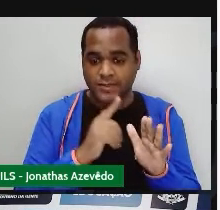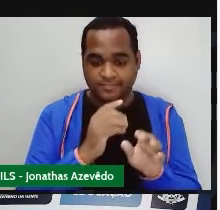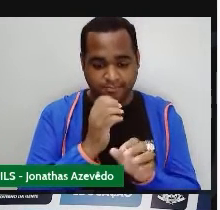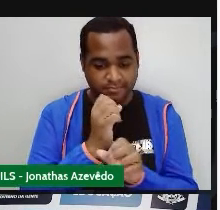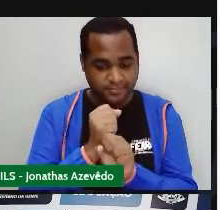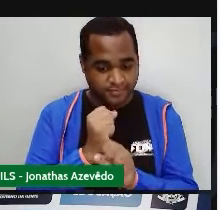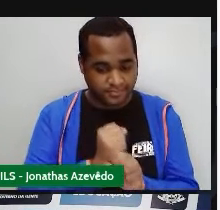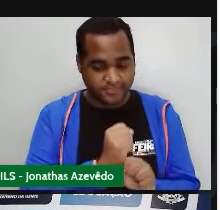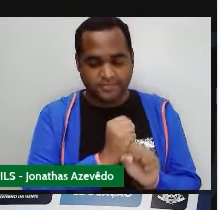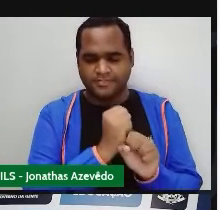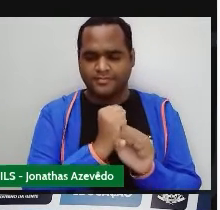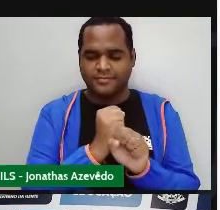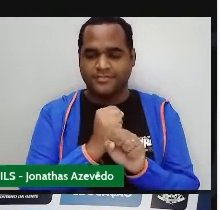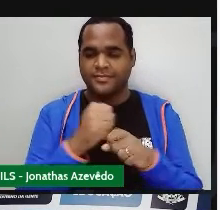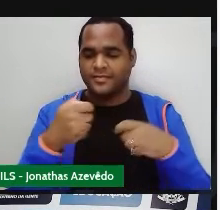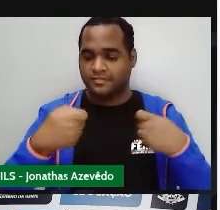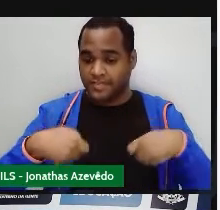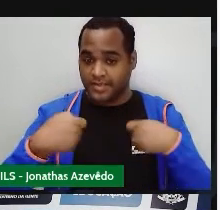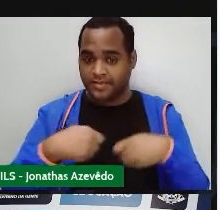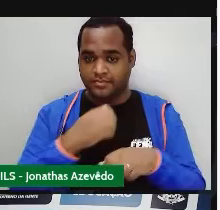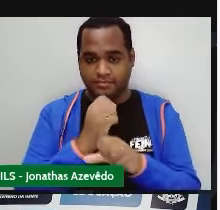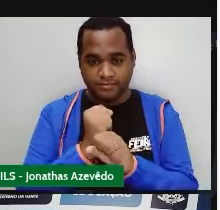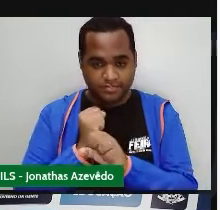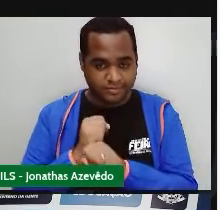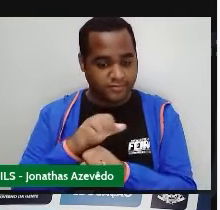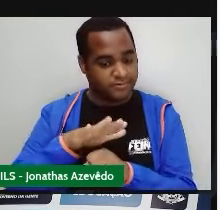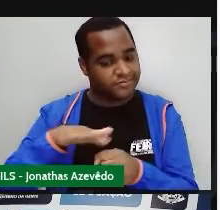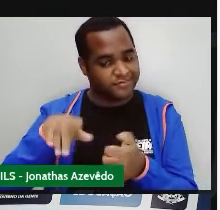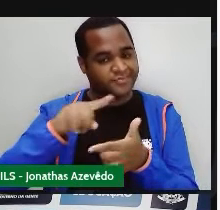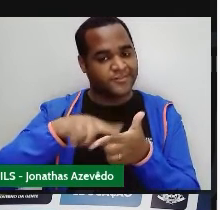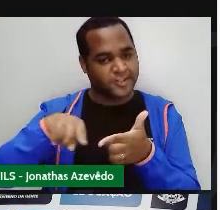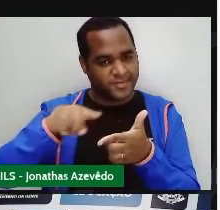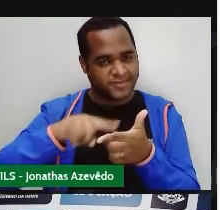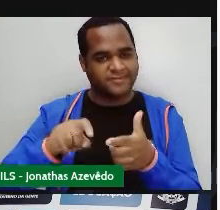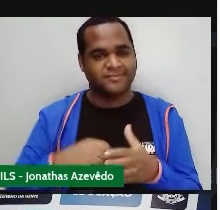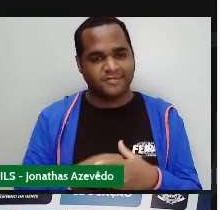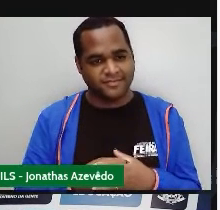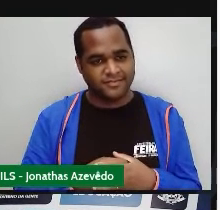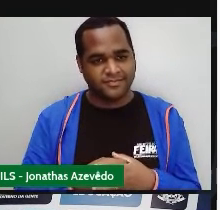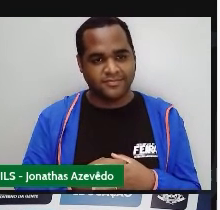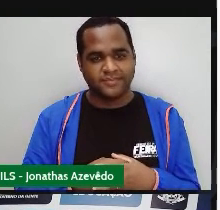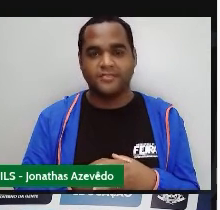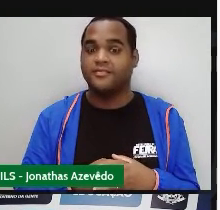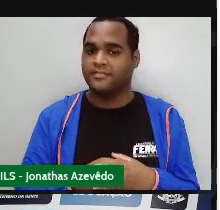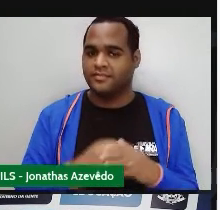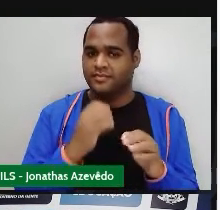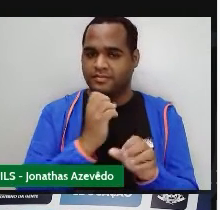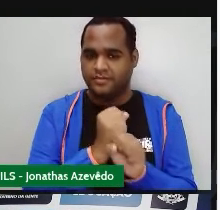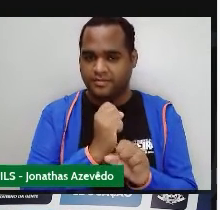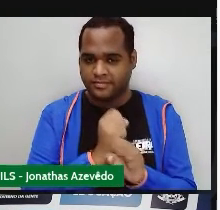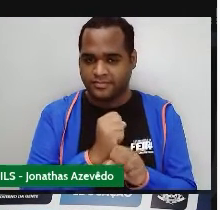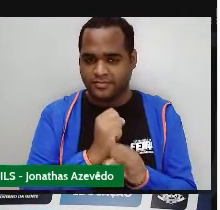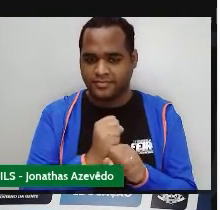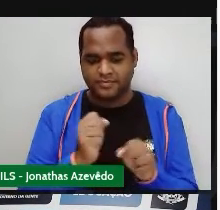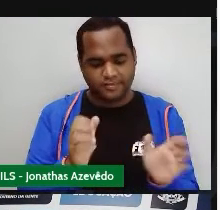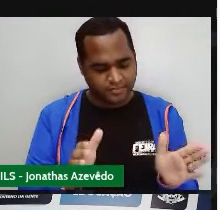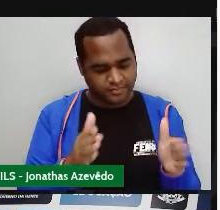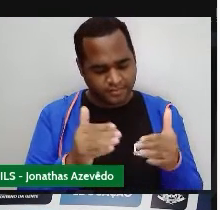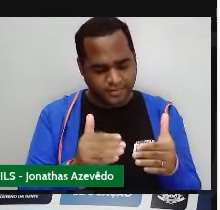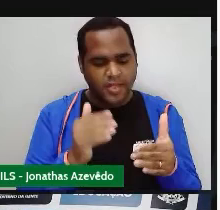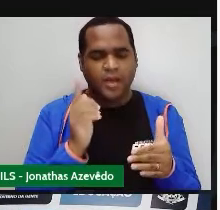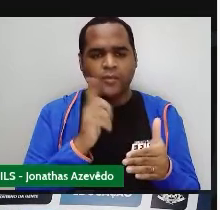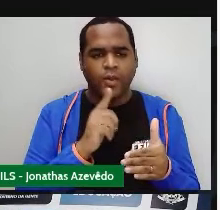seu cálculo se precisar de cálculo a resolução do problema tá tão quantidade de cubos quantos cubos